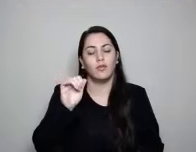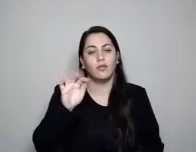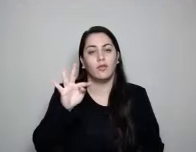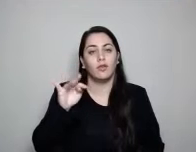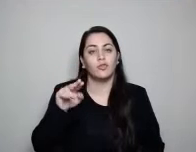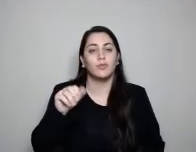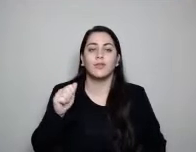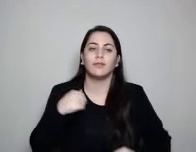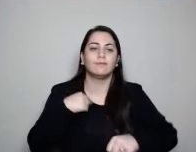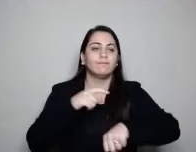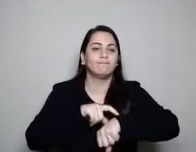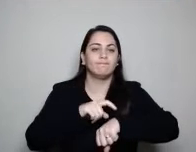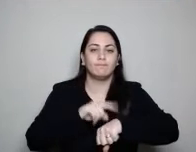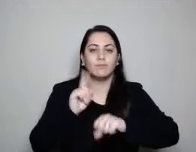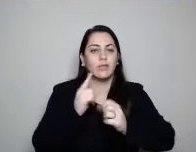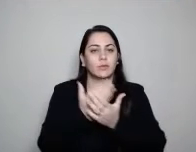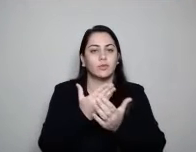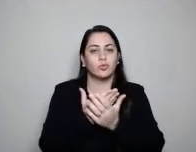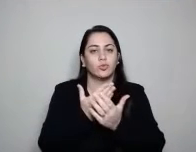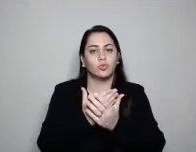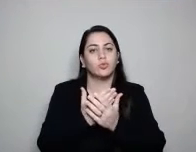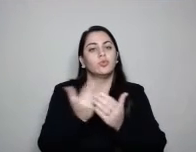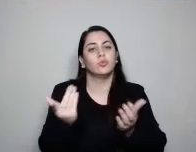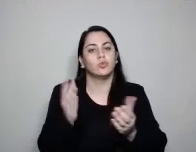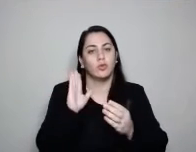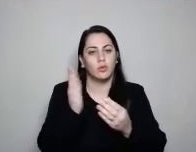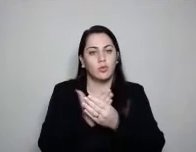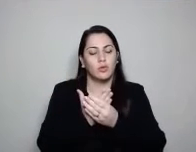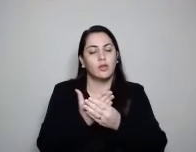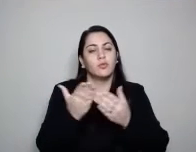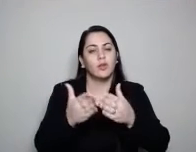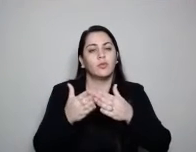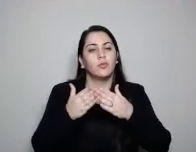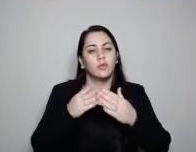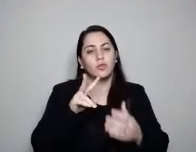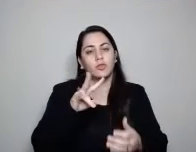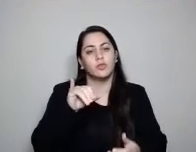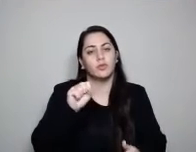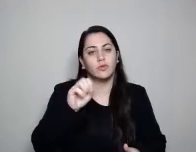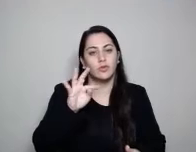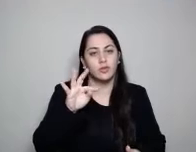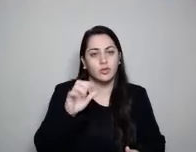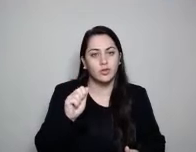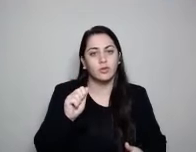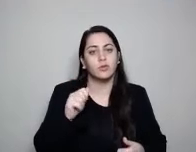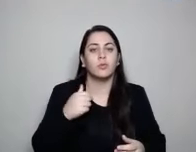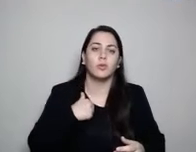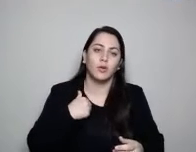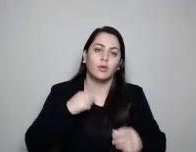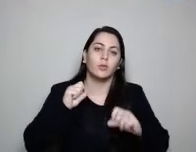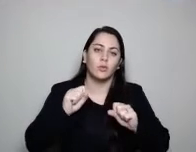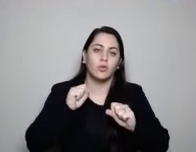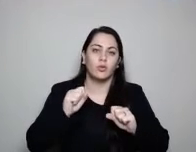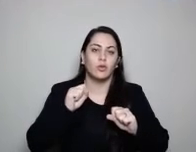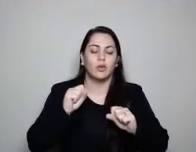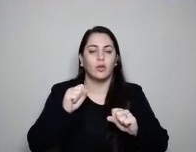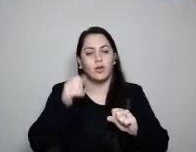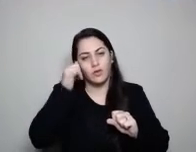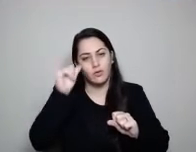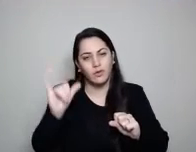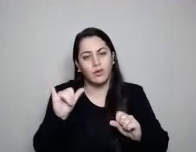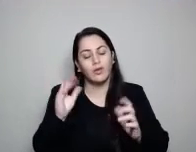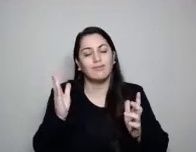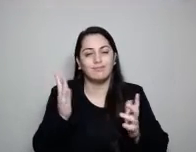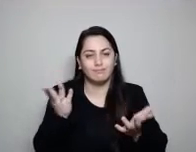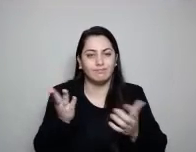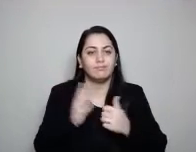estudar o processo e eu estou pedindo vistas logo no início para poder eu ficar também desocupado. Eu estou pedindo vista do processo.